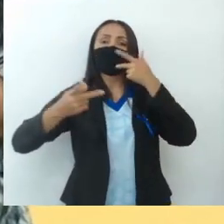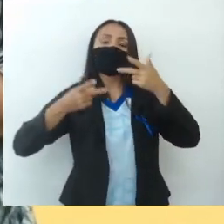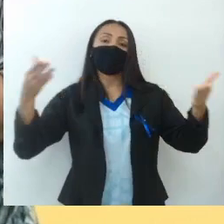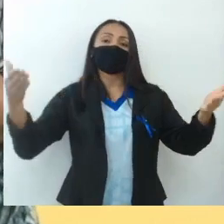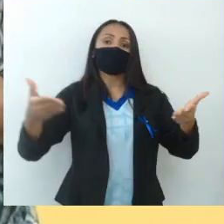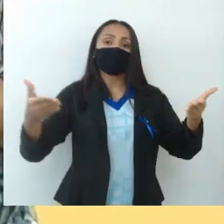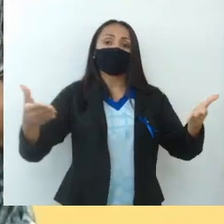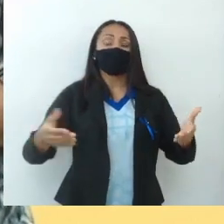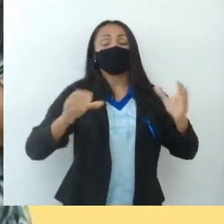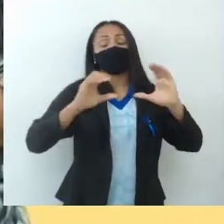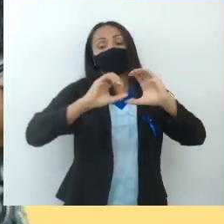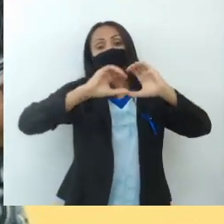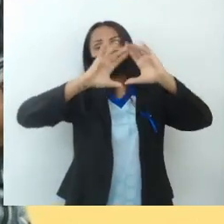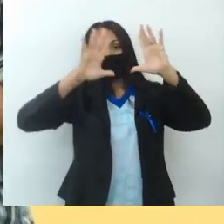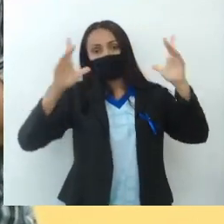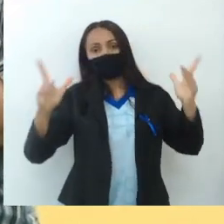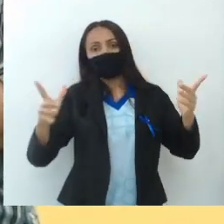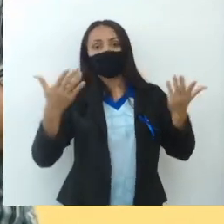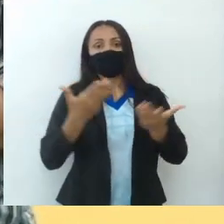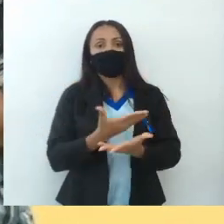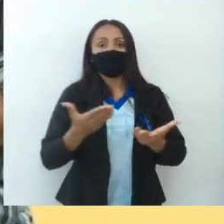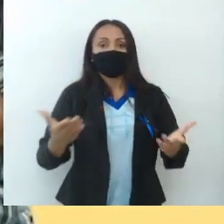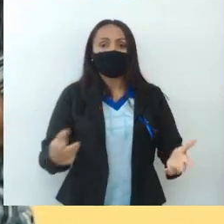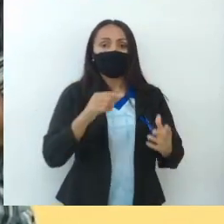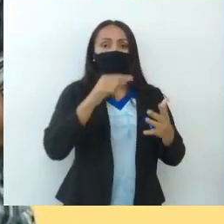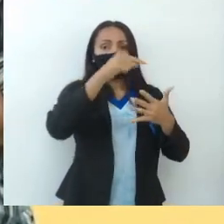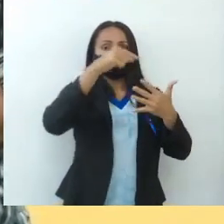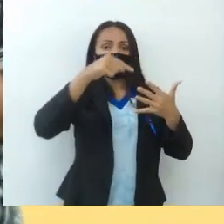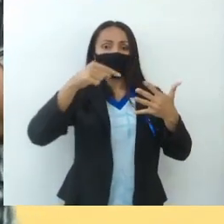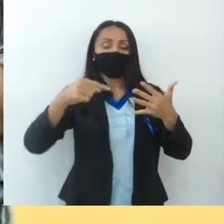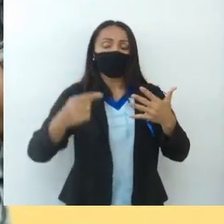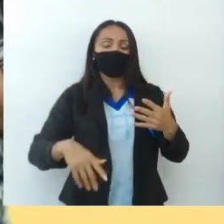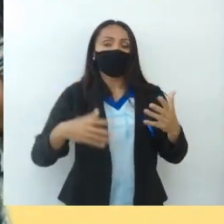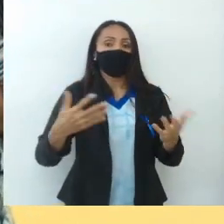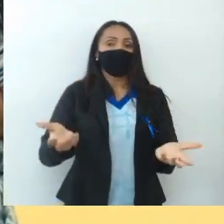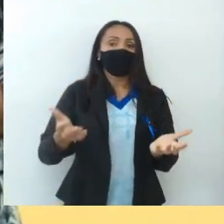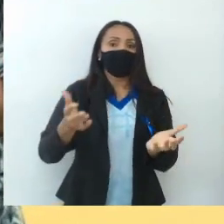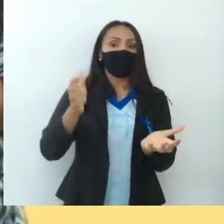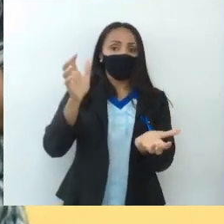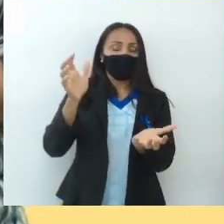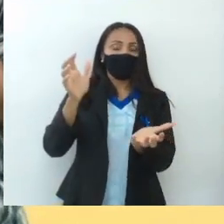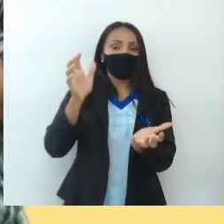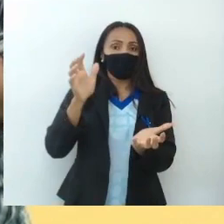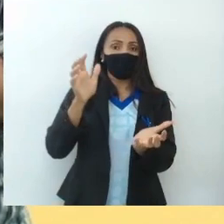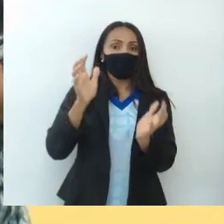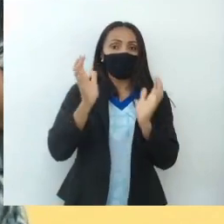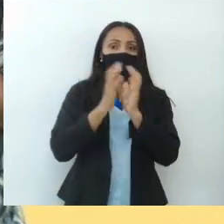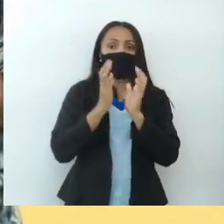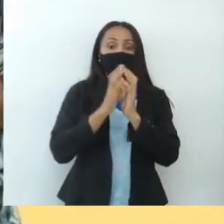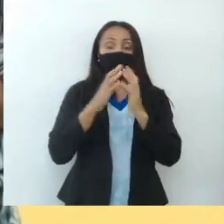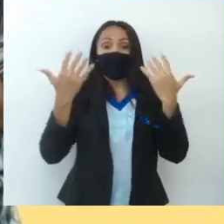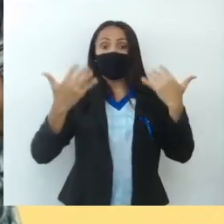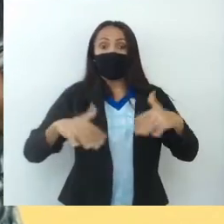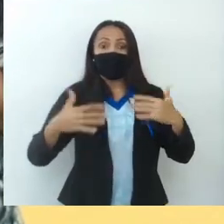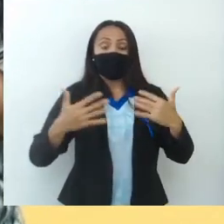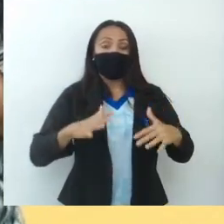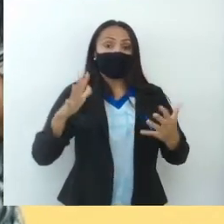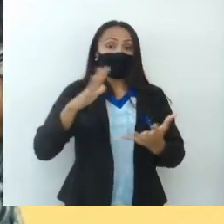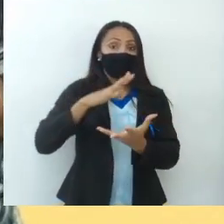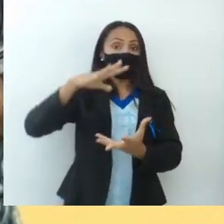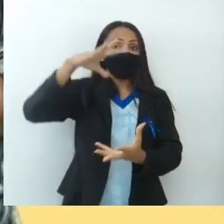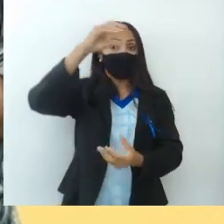que alguns contos, que é o Recife Mal Assombrado, aí cita alguns bairros. Gilberto Freire,